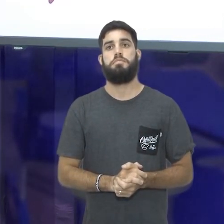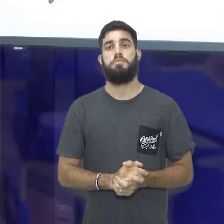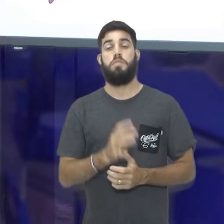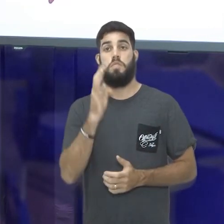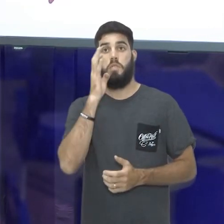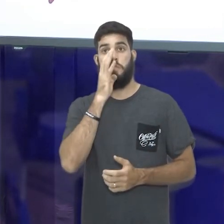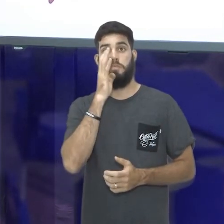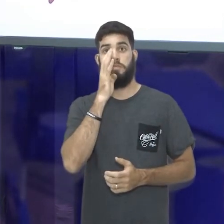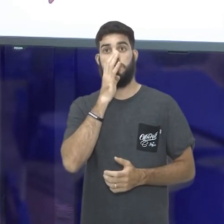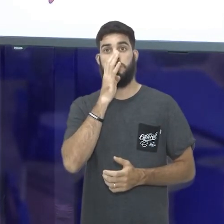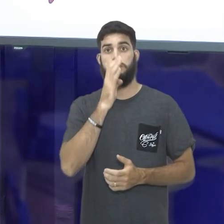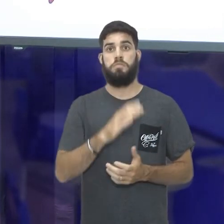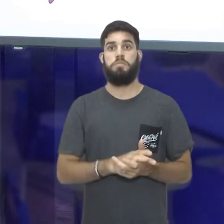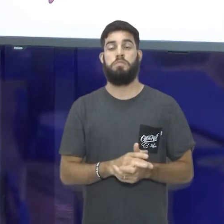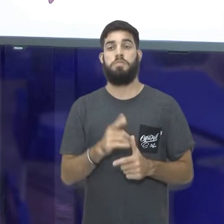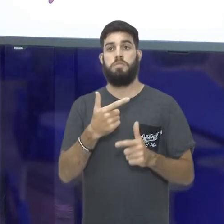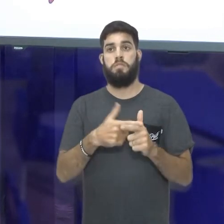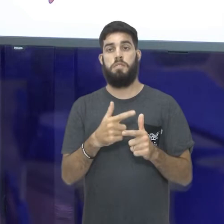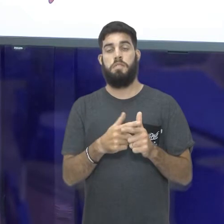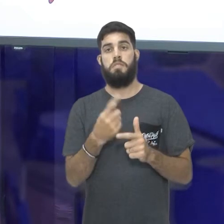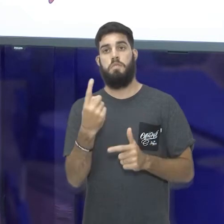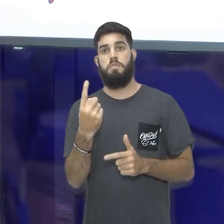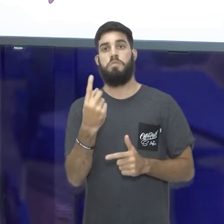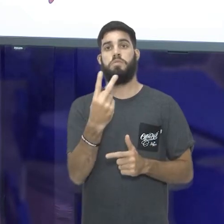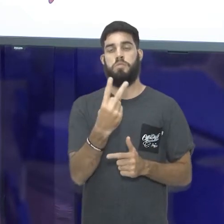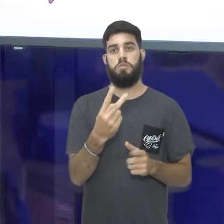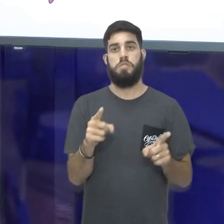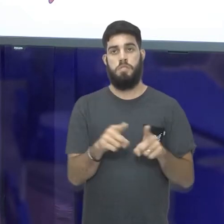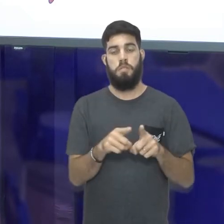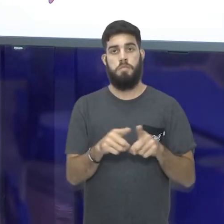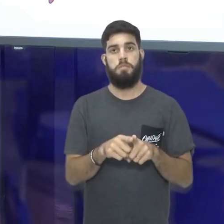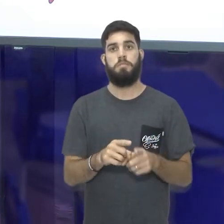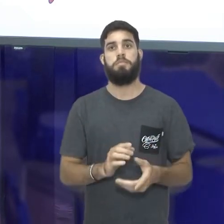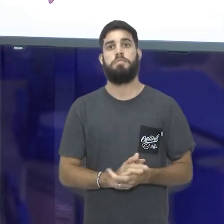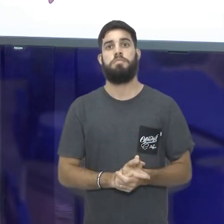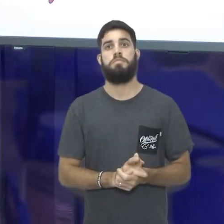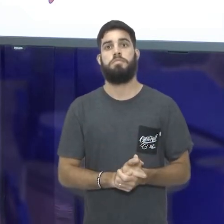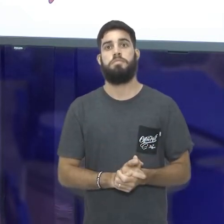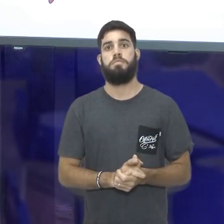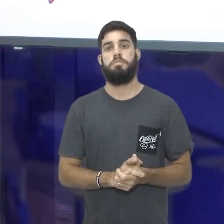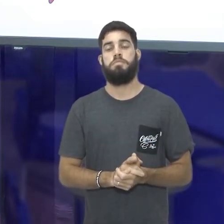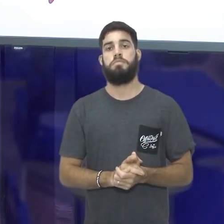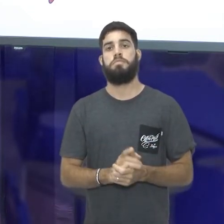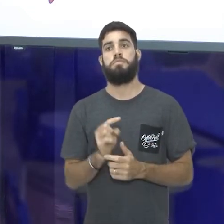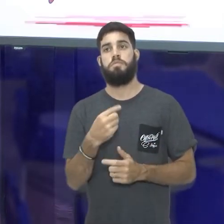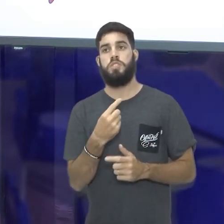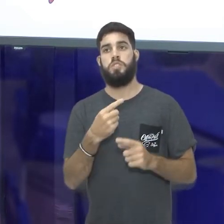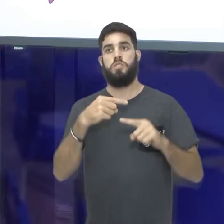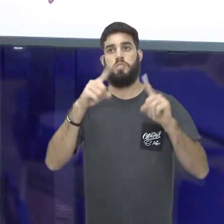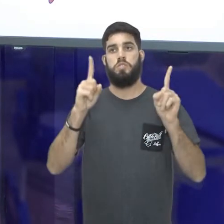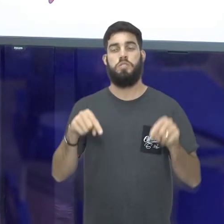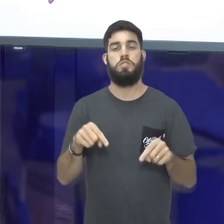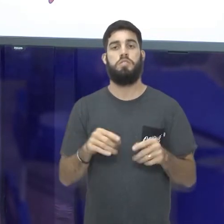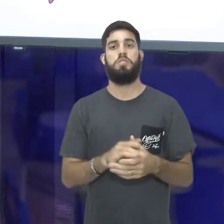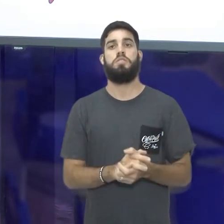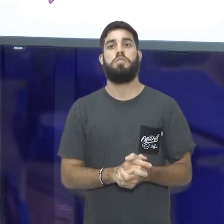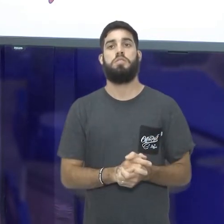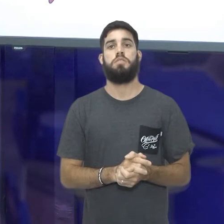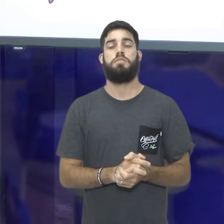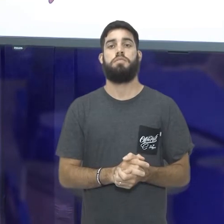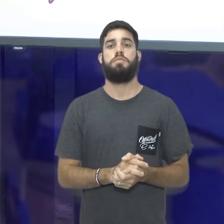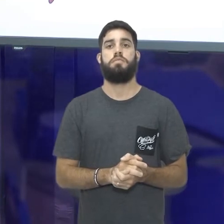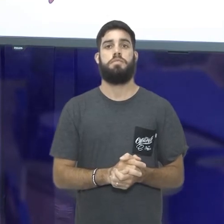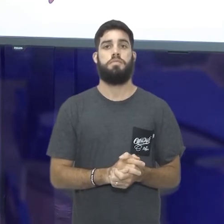Observem que aqui nós temos os problemas 1 e 2 e também o nosso sistema de equações. Eu destaquei aqui